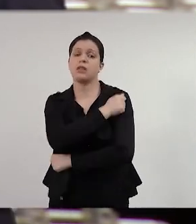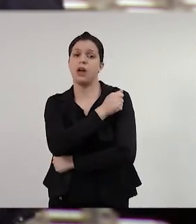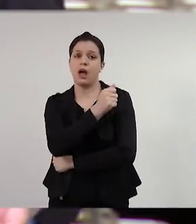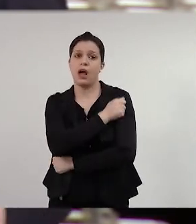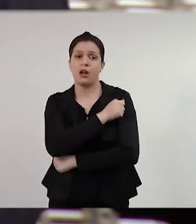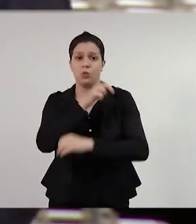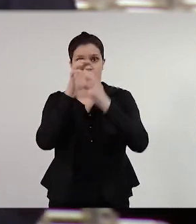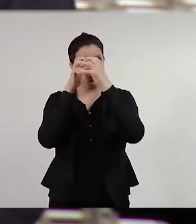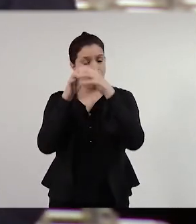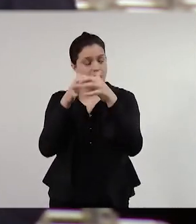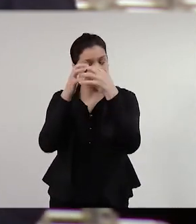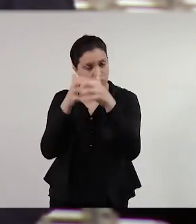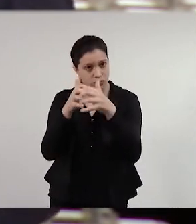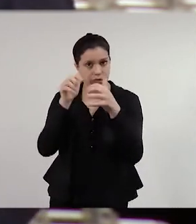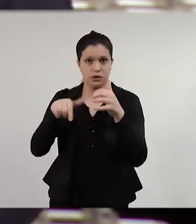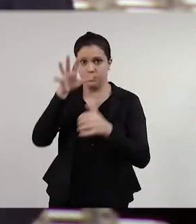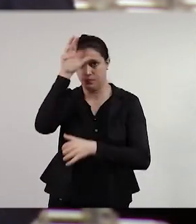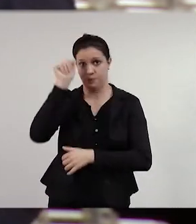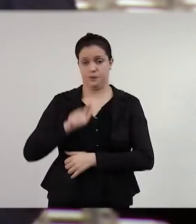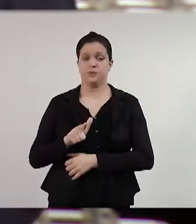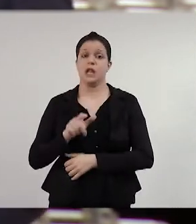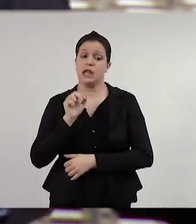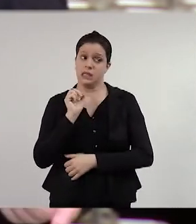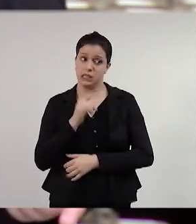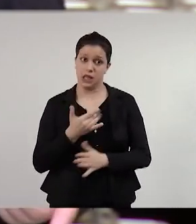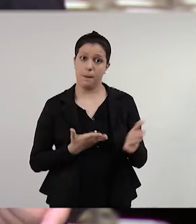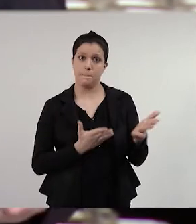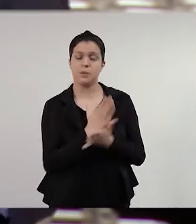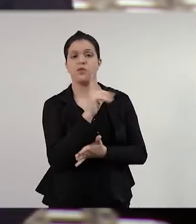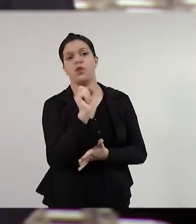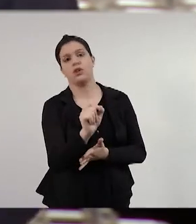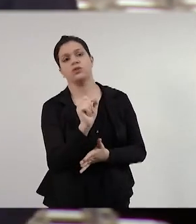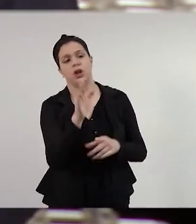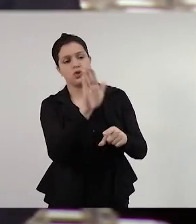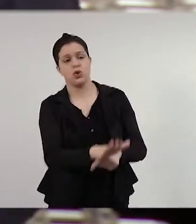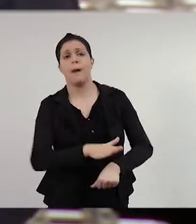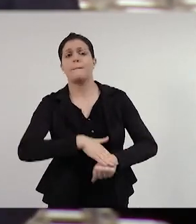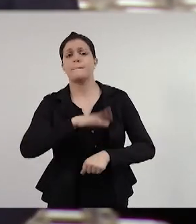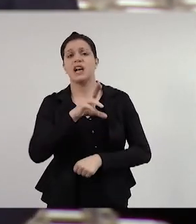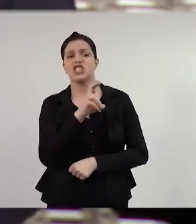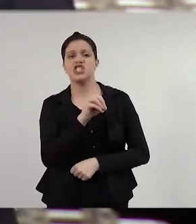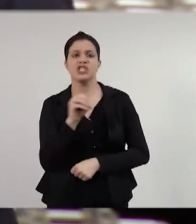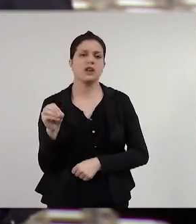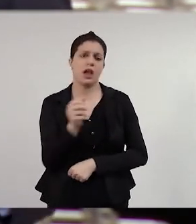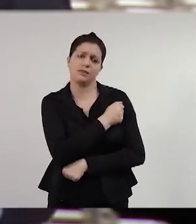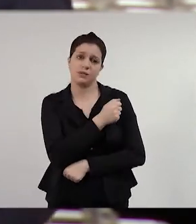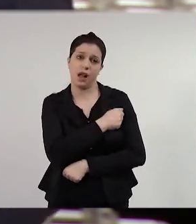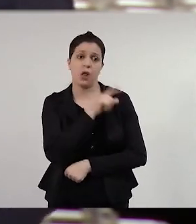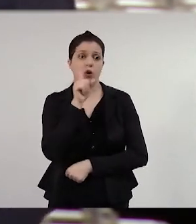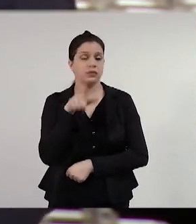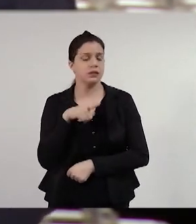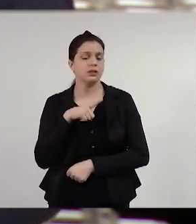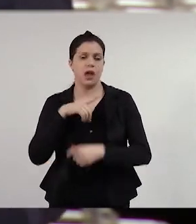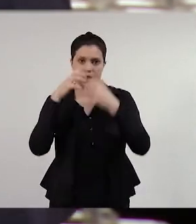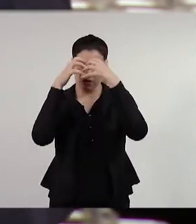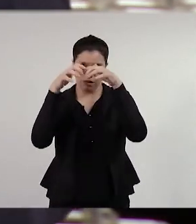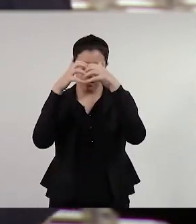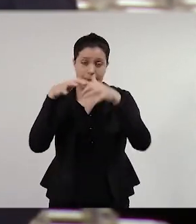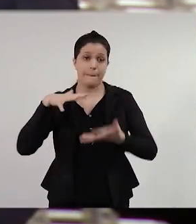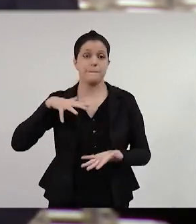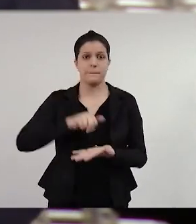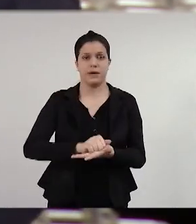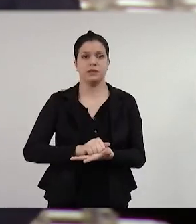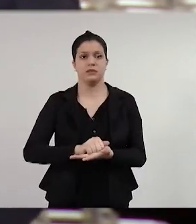com o transtorno do espectro autista em Mato Grosso do Sul. Essa medida, caso aprovada, vai beneficiar mais de 500 estudantes